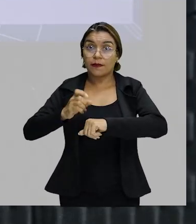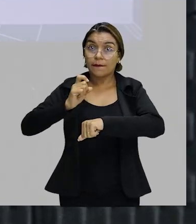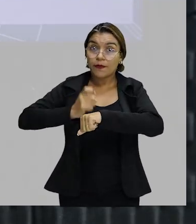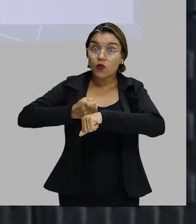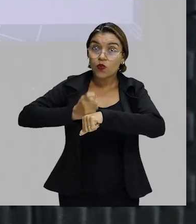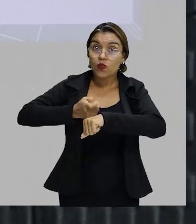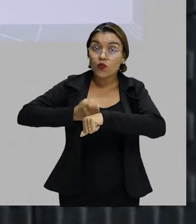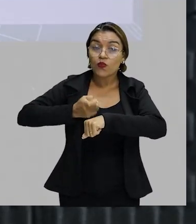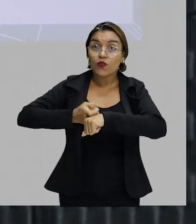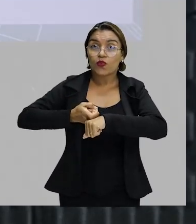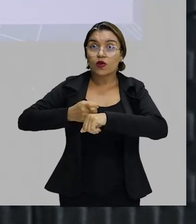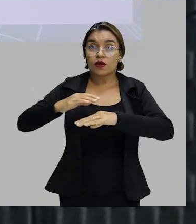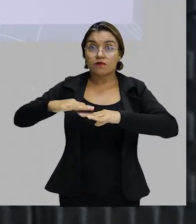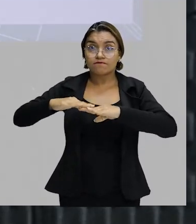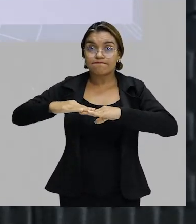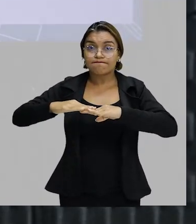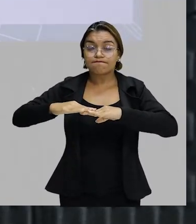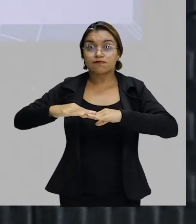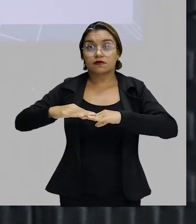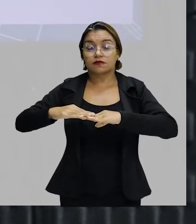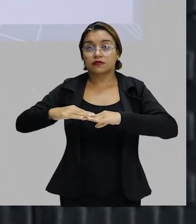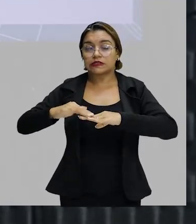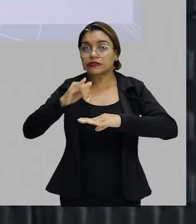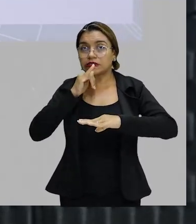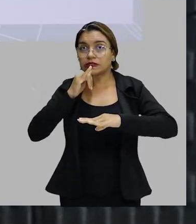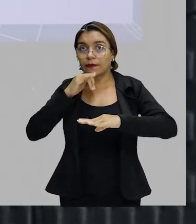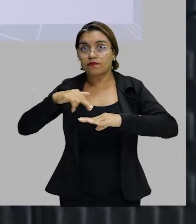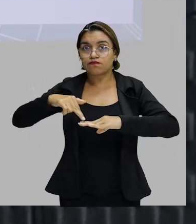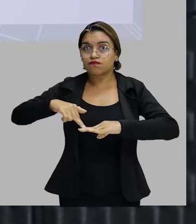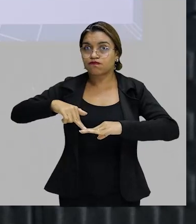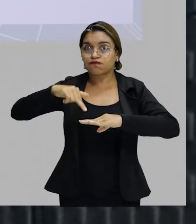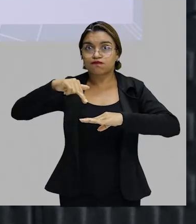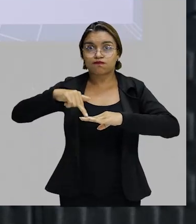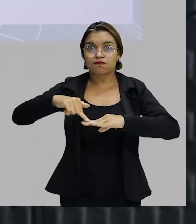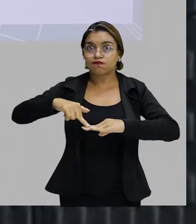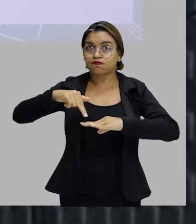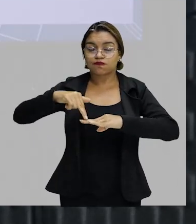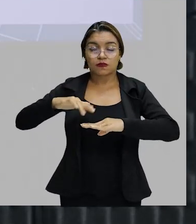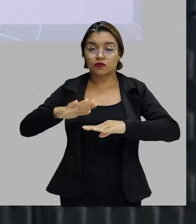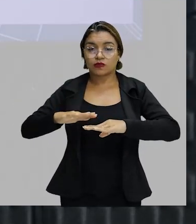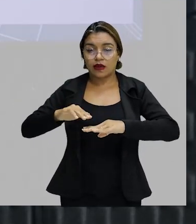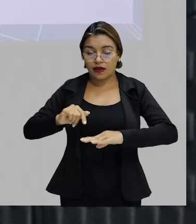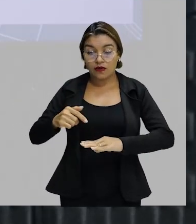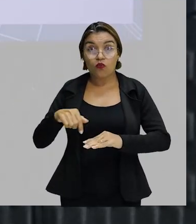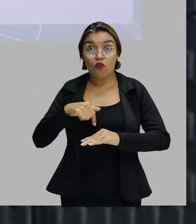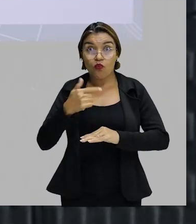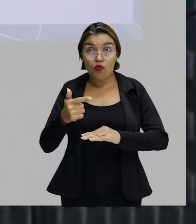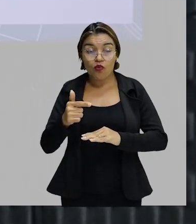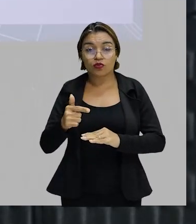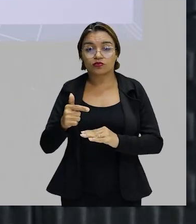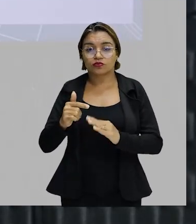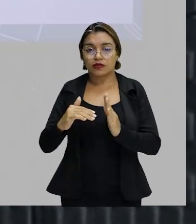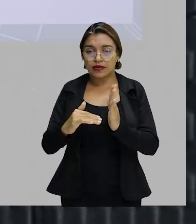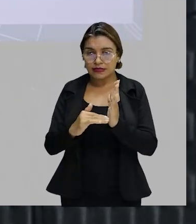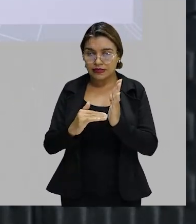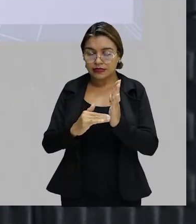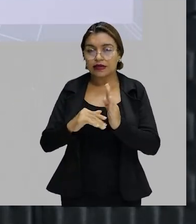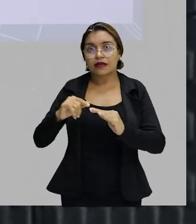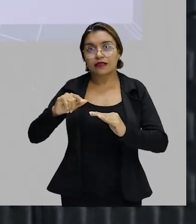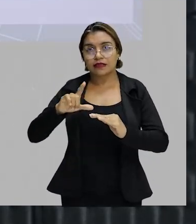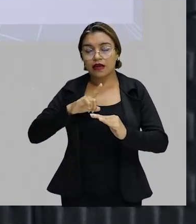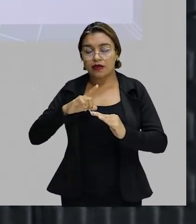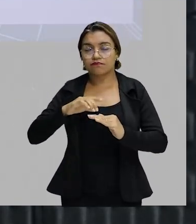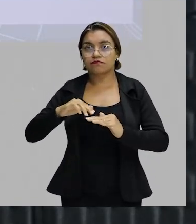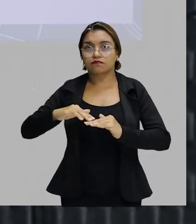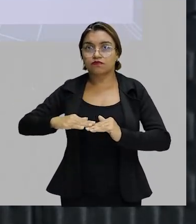rígida não ele o atleta ele não eh tem esse impulso causado pela plataforma é apenas os movimentos a